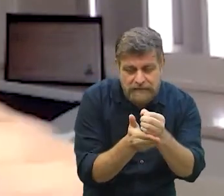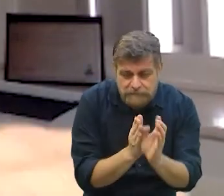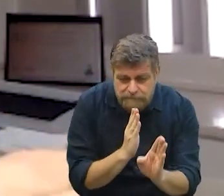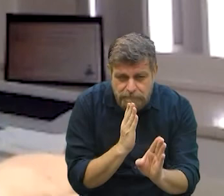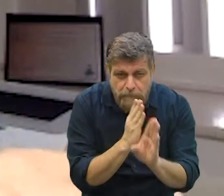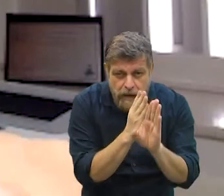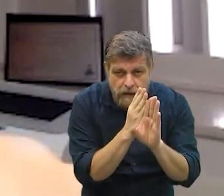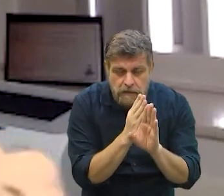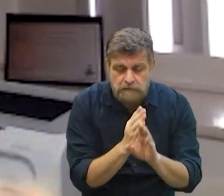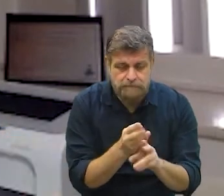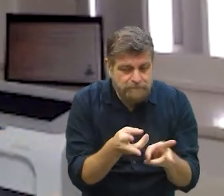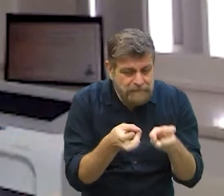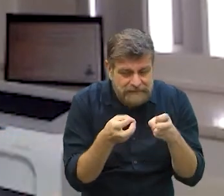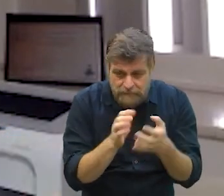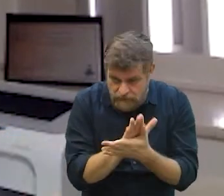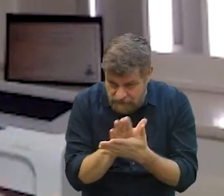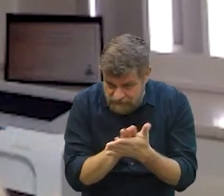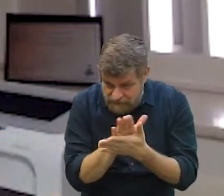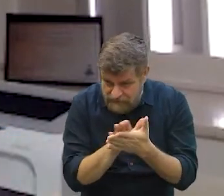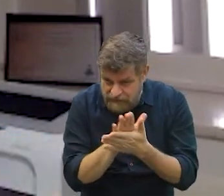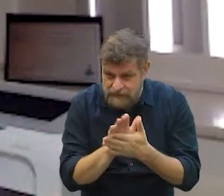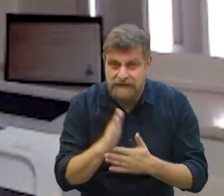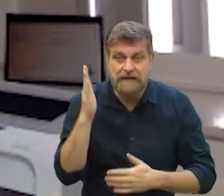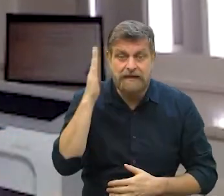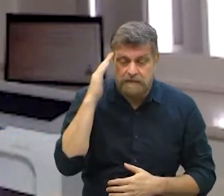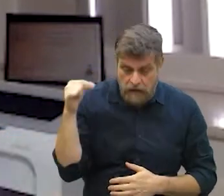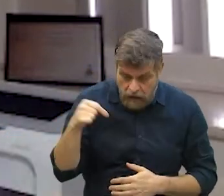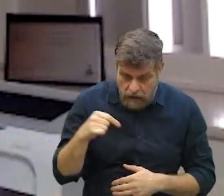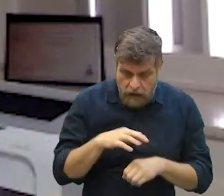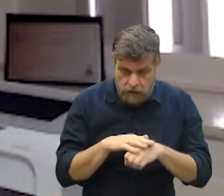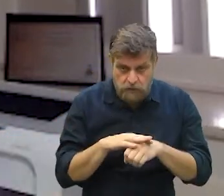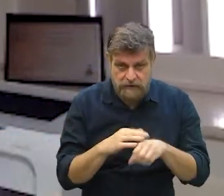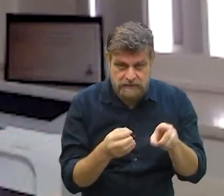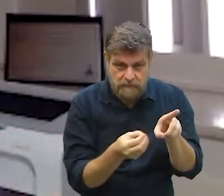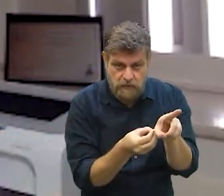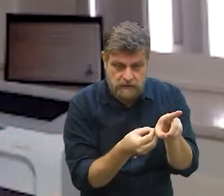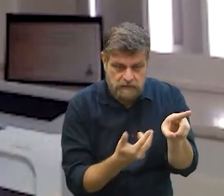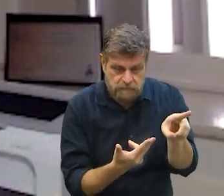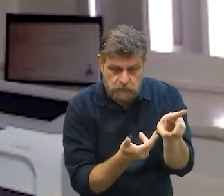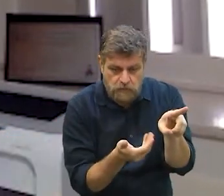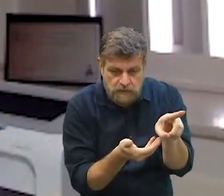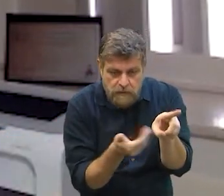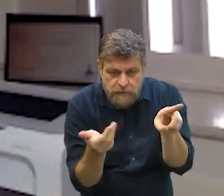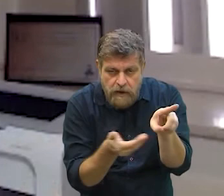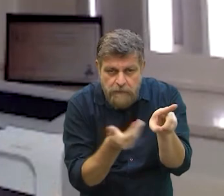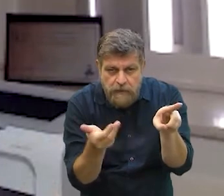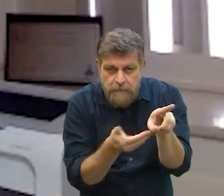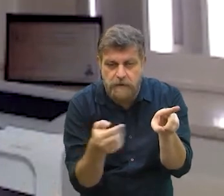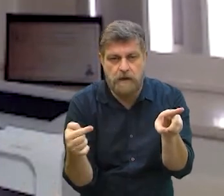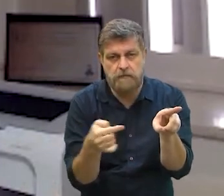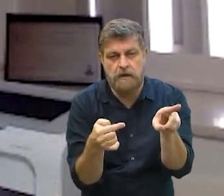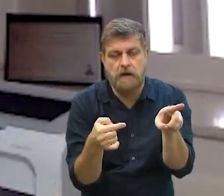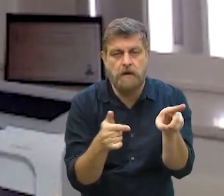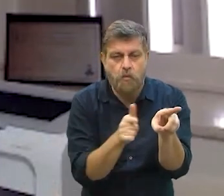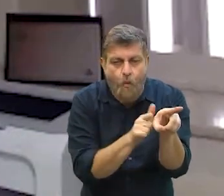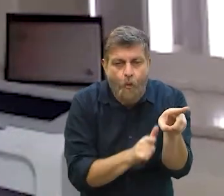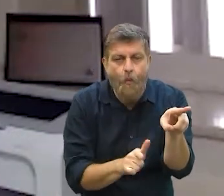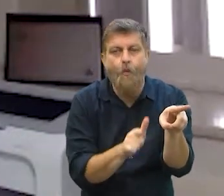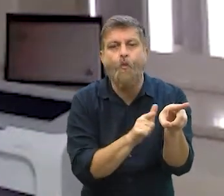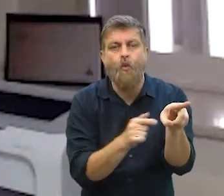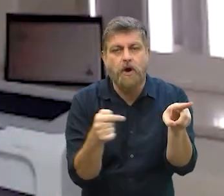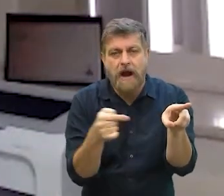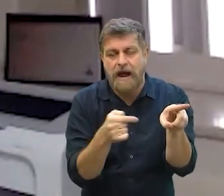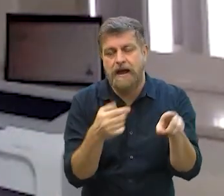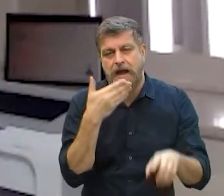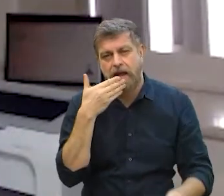dica. Detectar quando não tem sintomas, descobrir uma doença localizada, remover a próstata, ainda é o